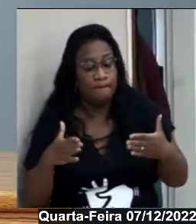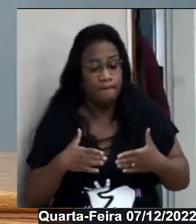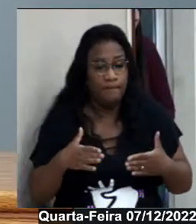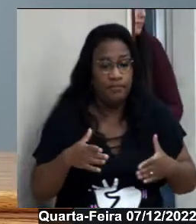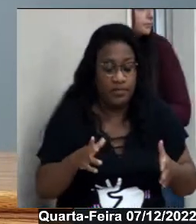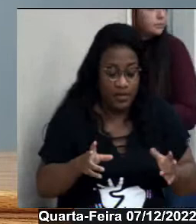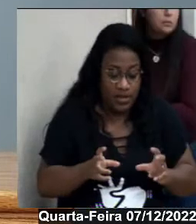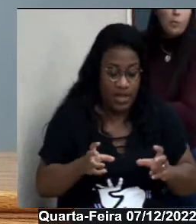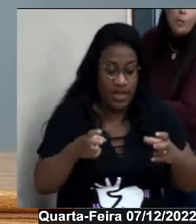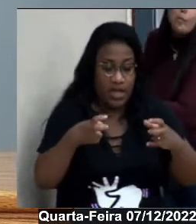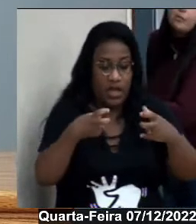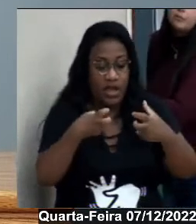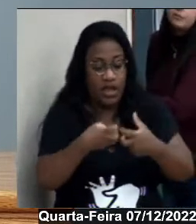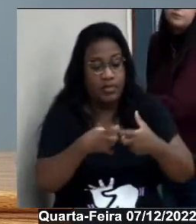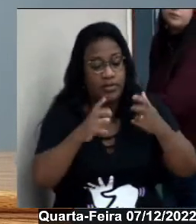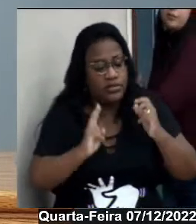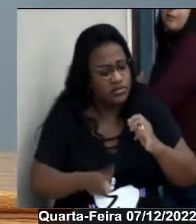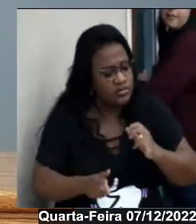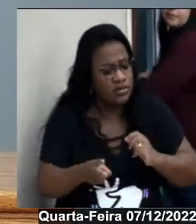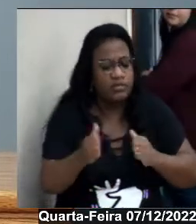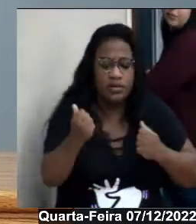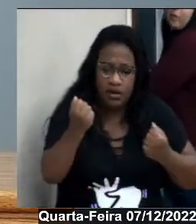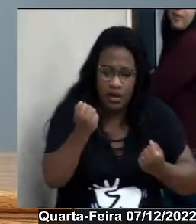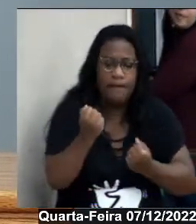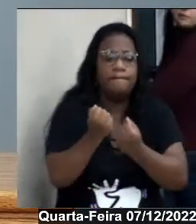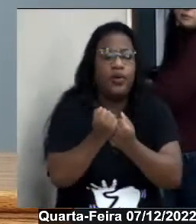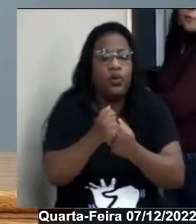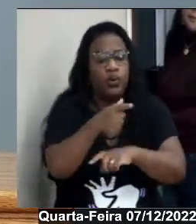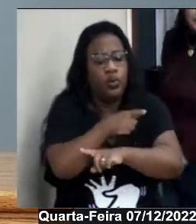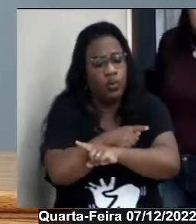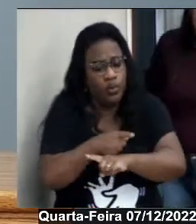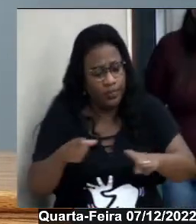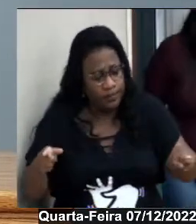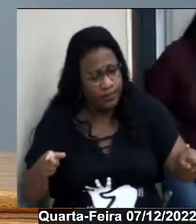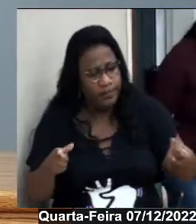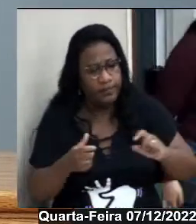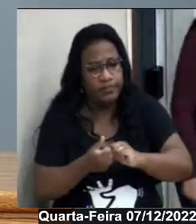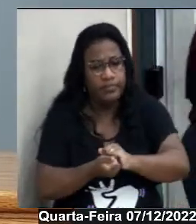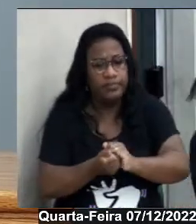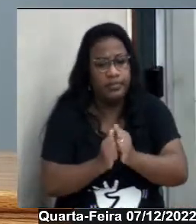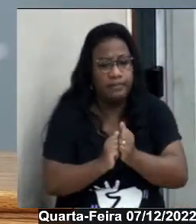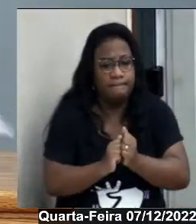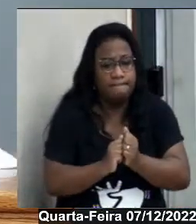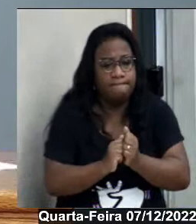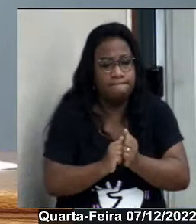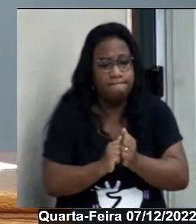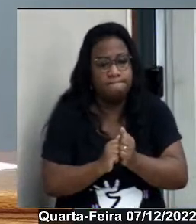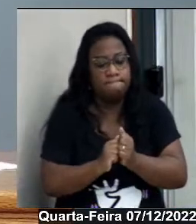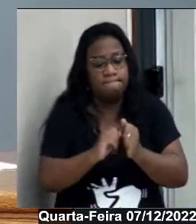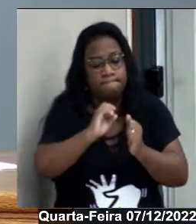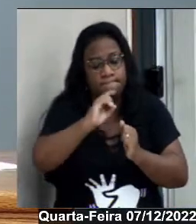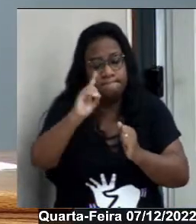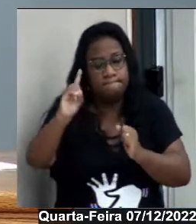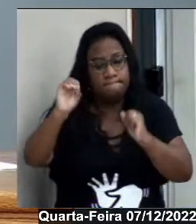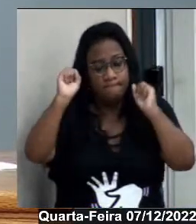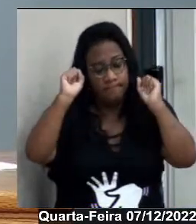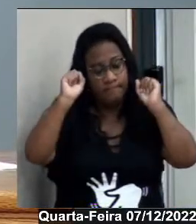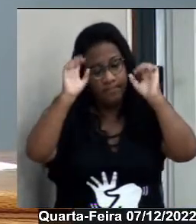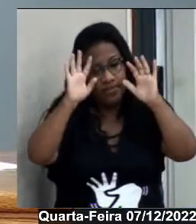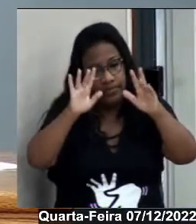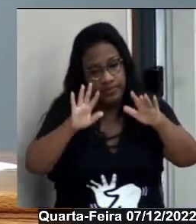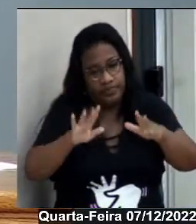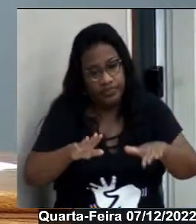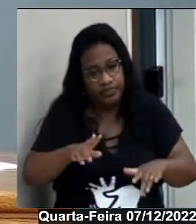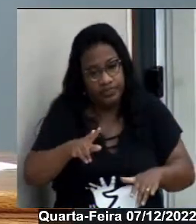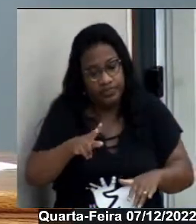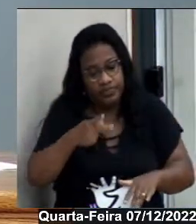você pode contar com todos nós, para o que for necessário, tiver nosso alcance. E assim, Sérgio, e que Deus abençoe seus meninos